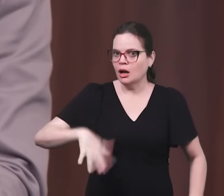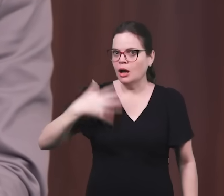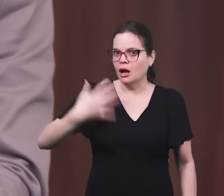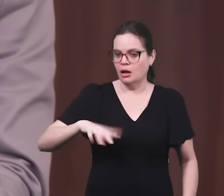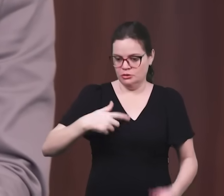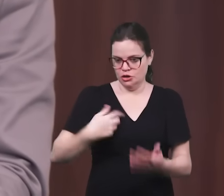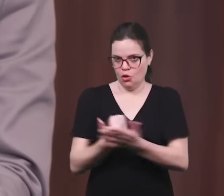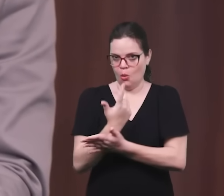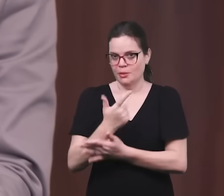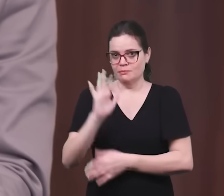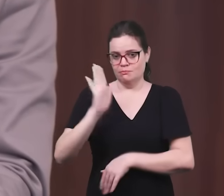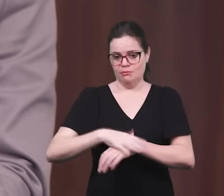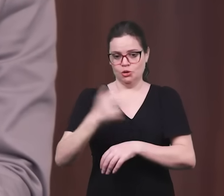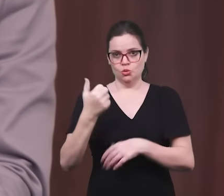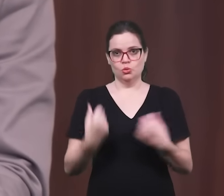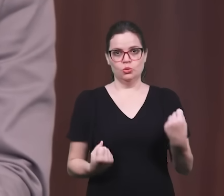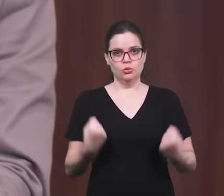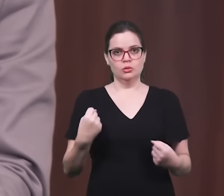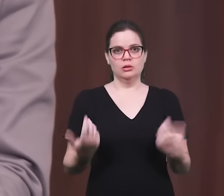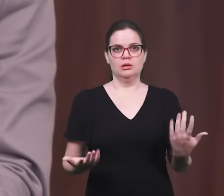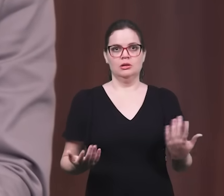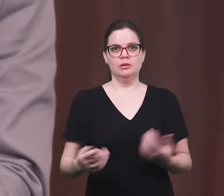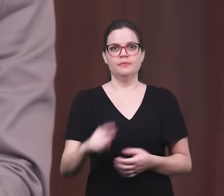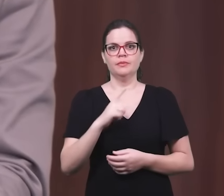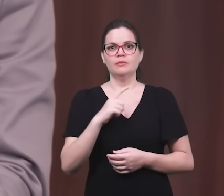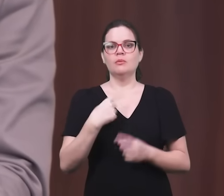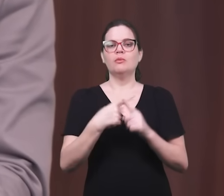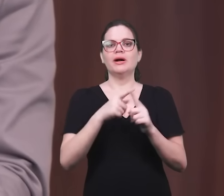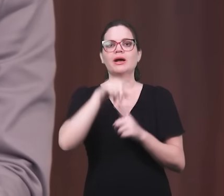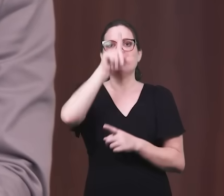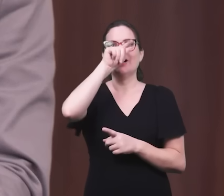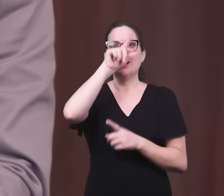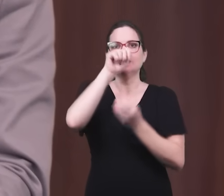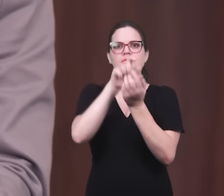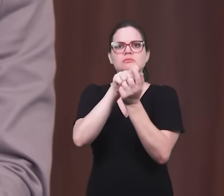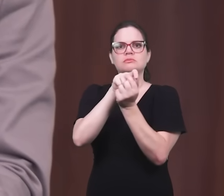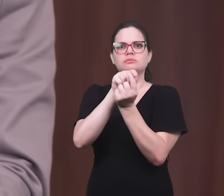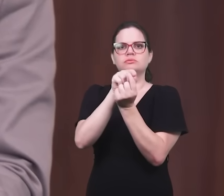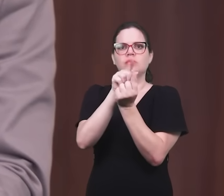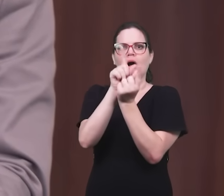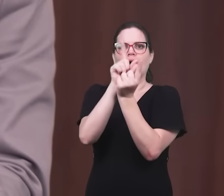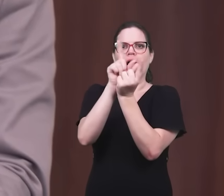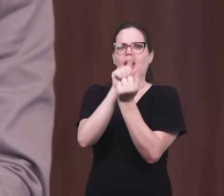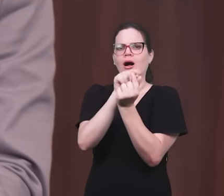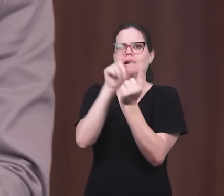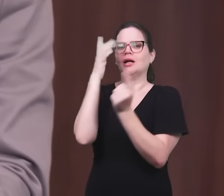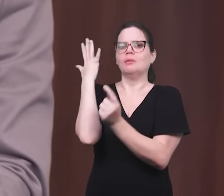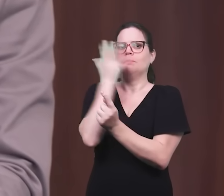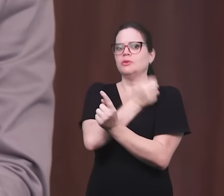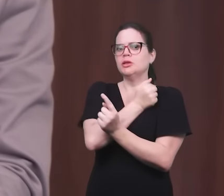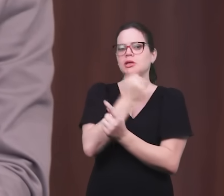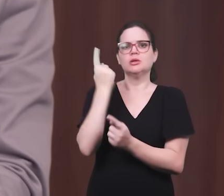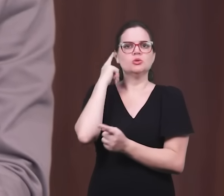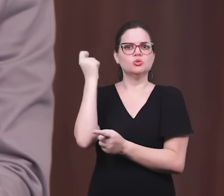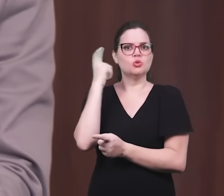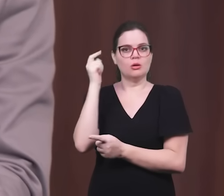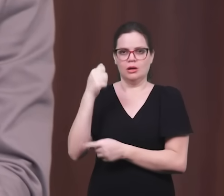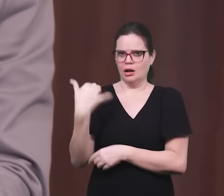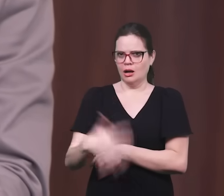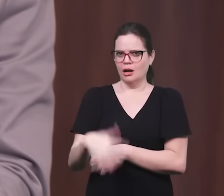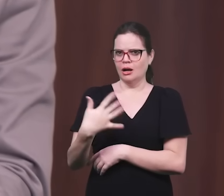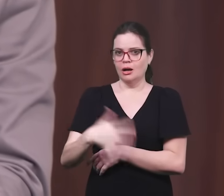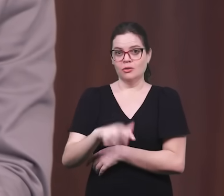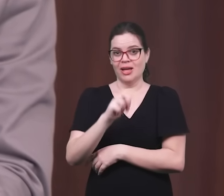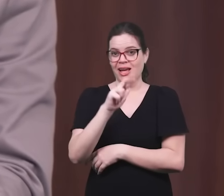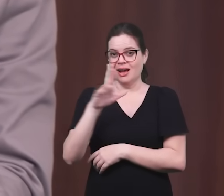fortuna, por causa tá ligado ao canto, né? sim. Porque eles têm um cântico muito bonito. Tem pássaros que